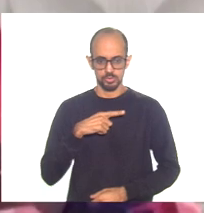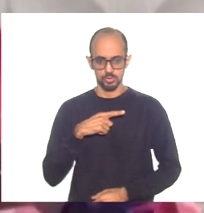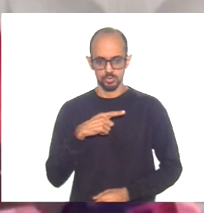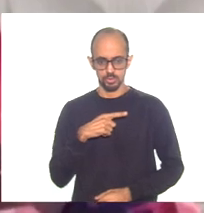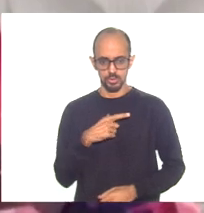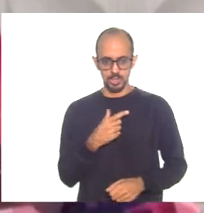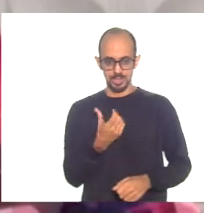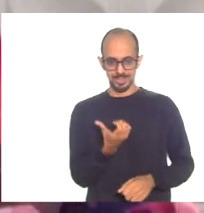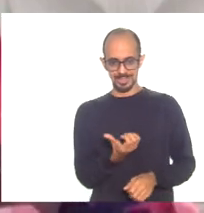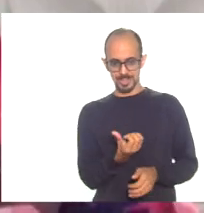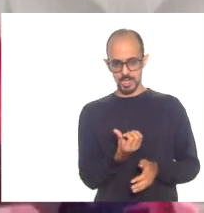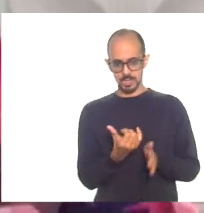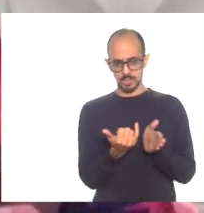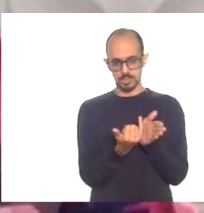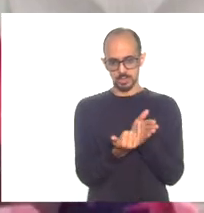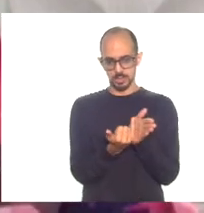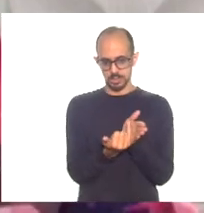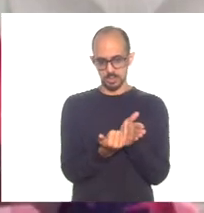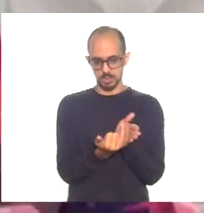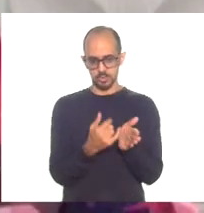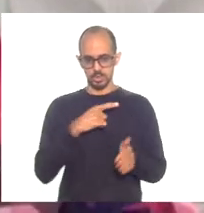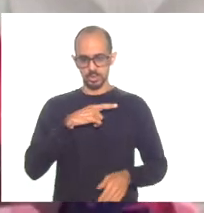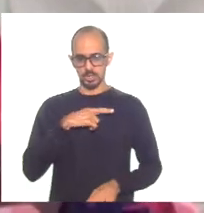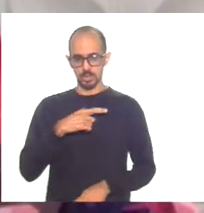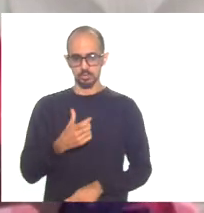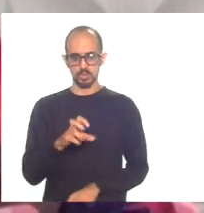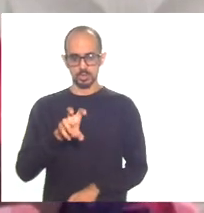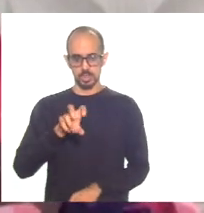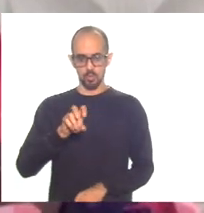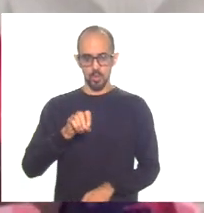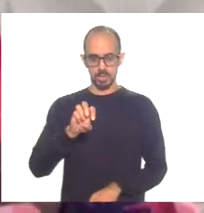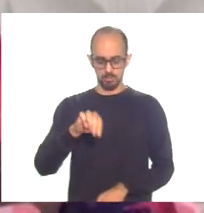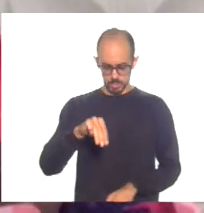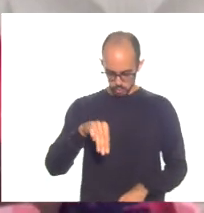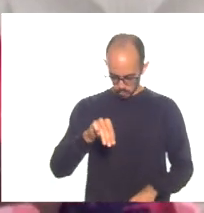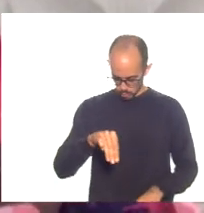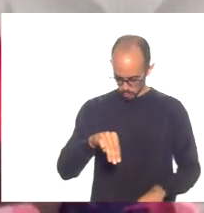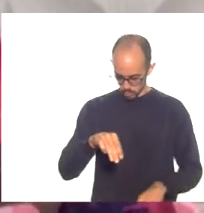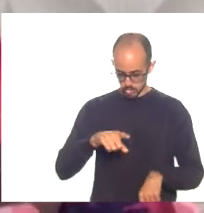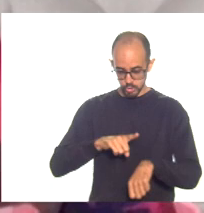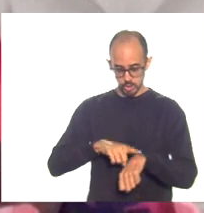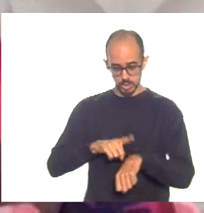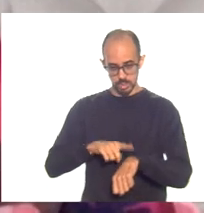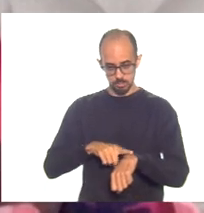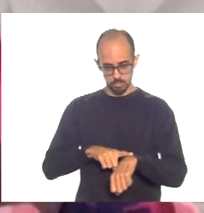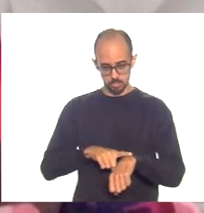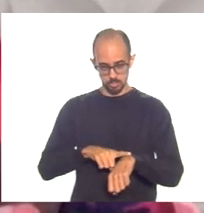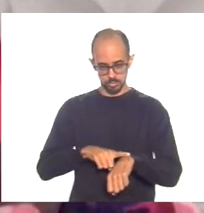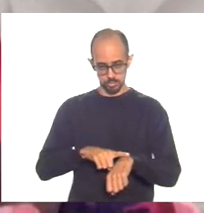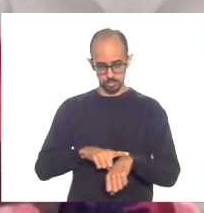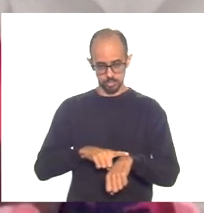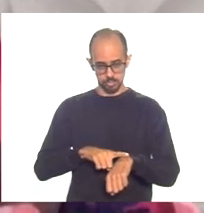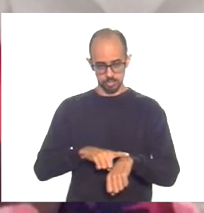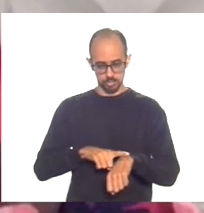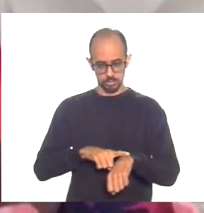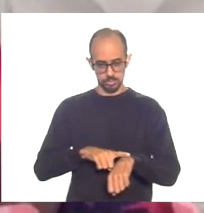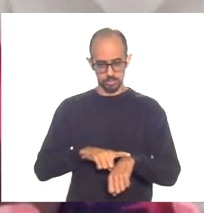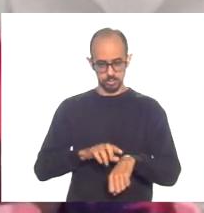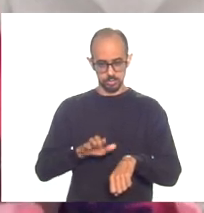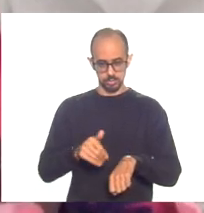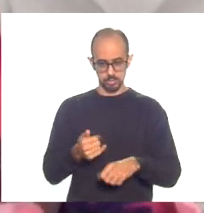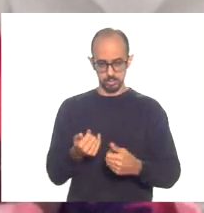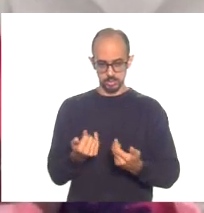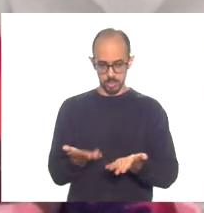6 inscritos e temos apenas 50 minutos de tempo para encerrar o expediente final.